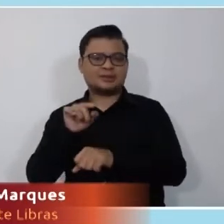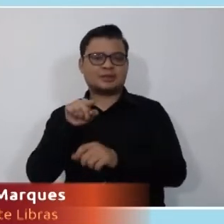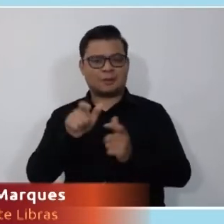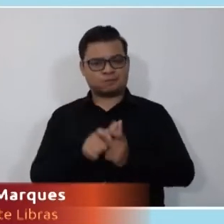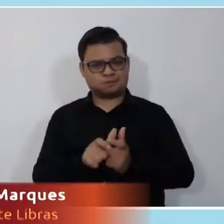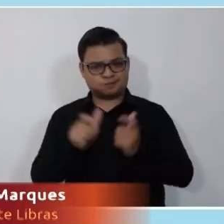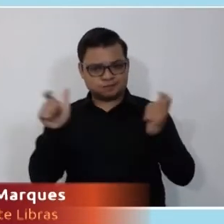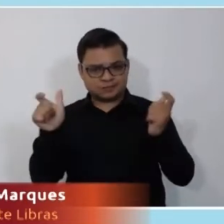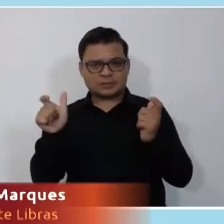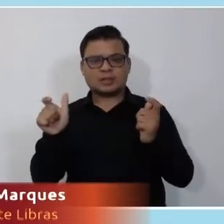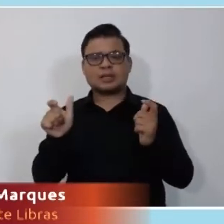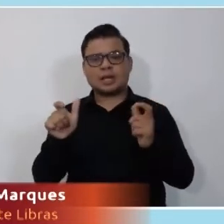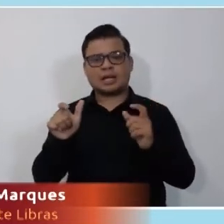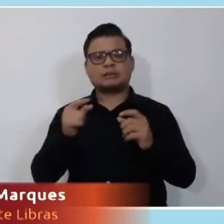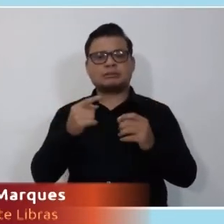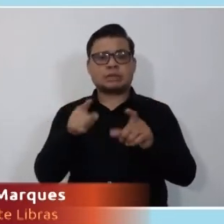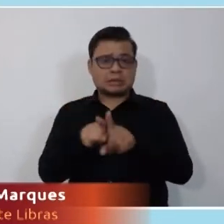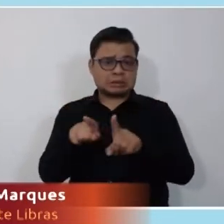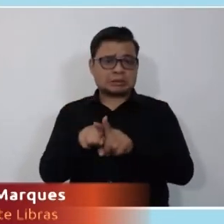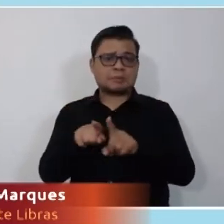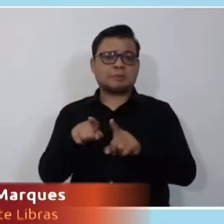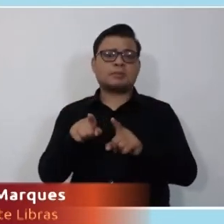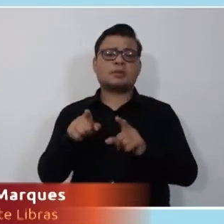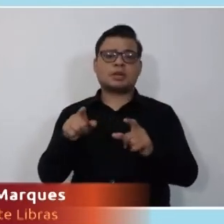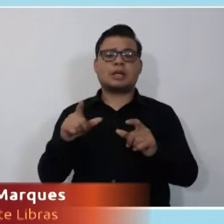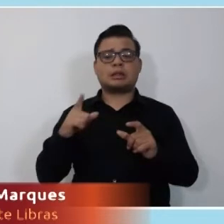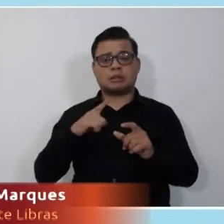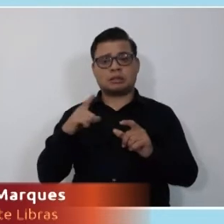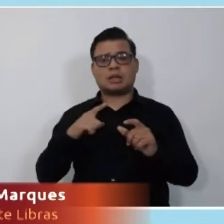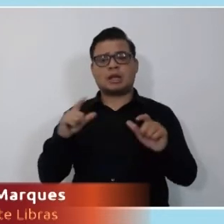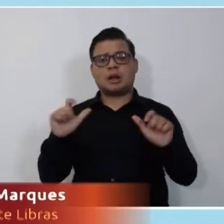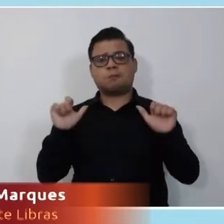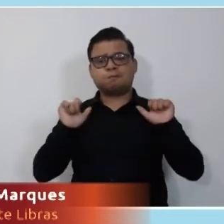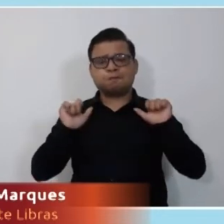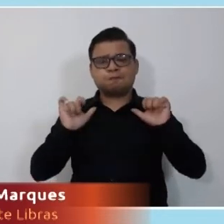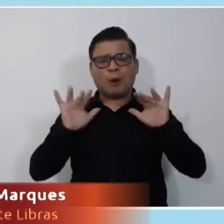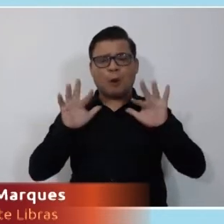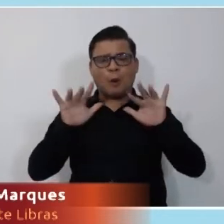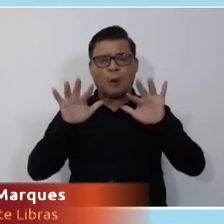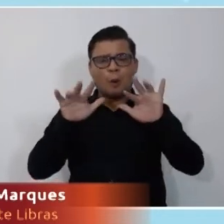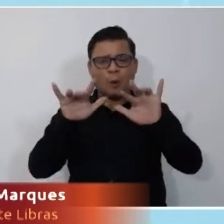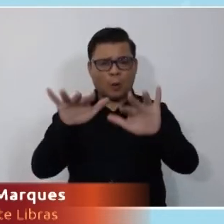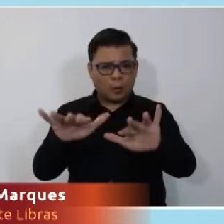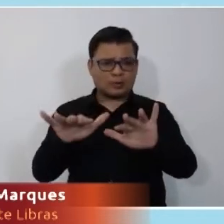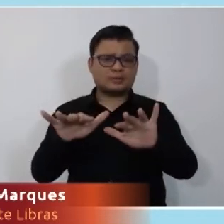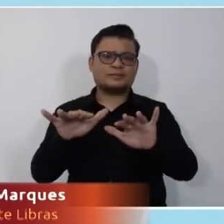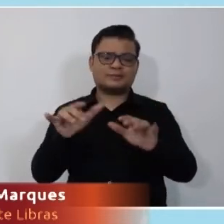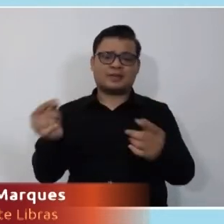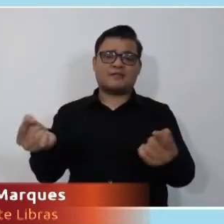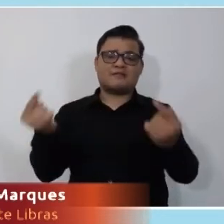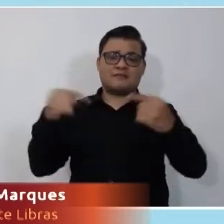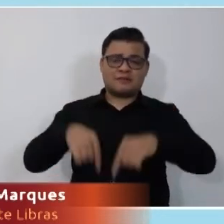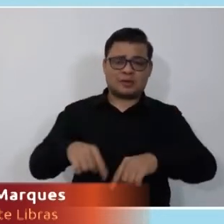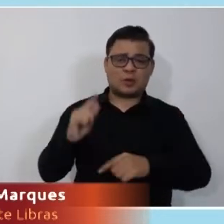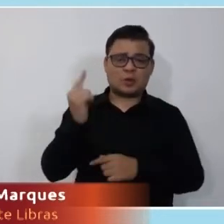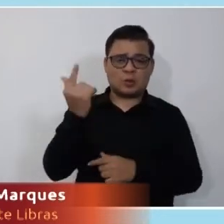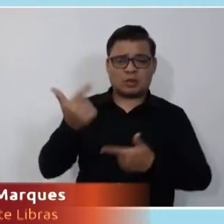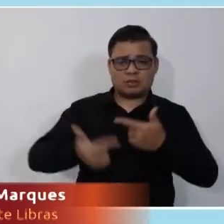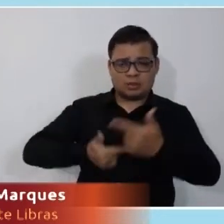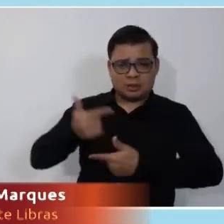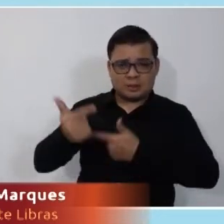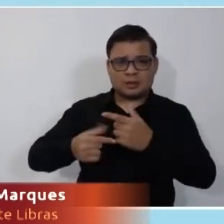mas também aquelas que têm um fluxo muito grande, né, de pessoas que muitas vezes vêm trabalhar aqui, se desloca de volta